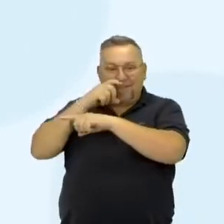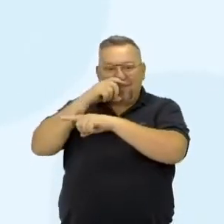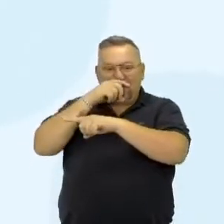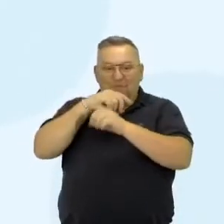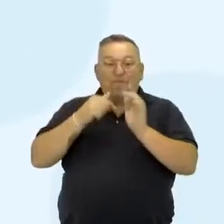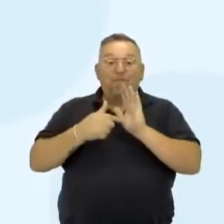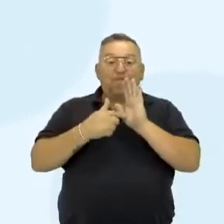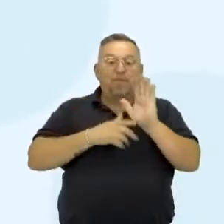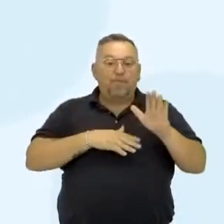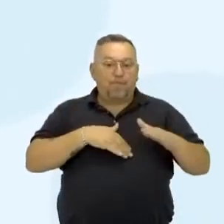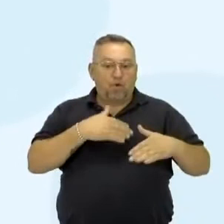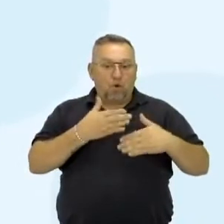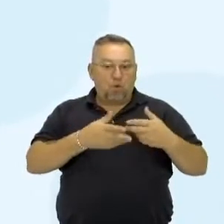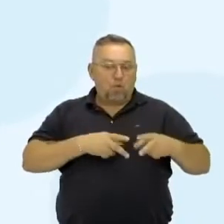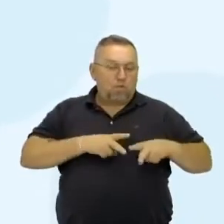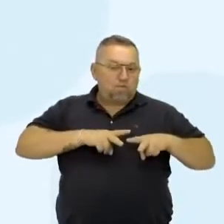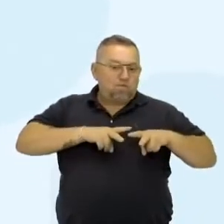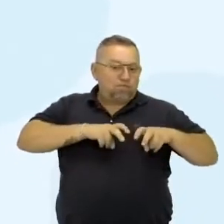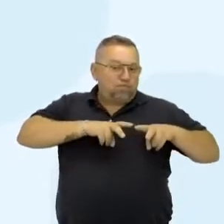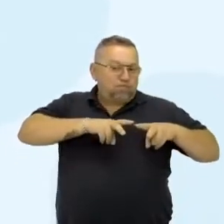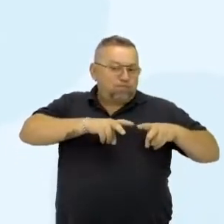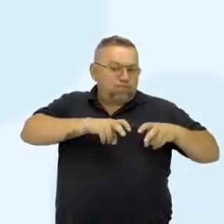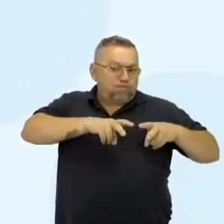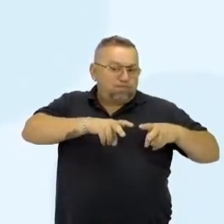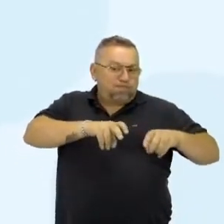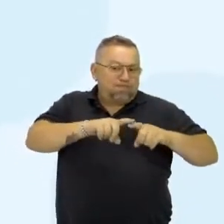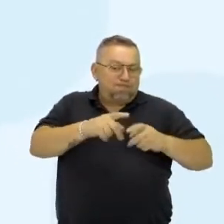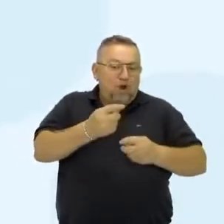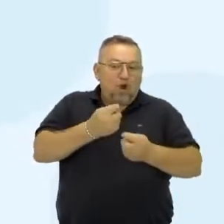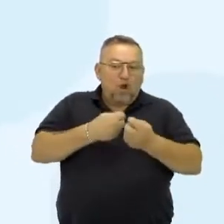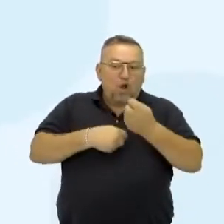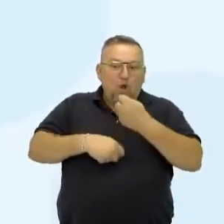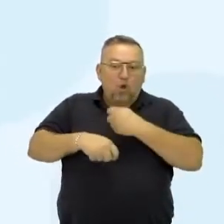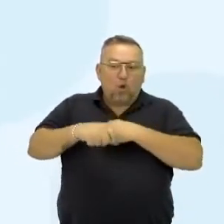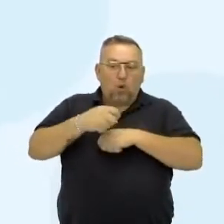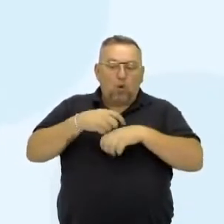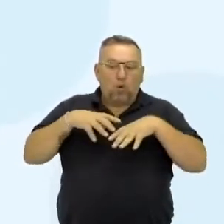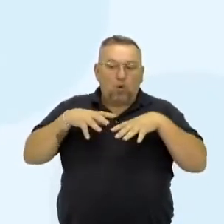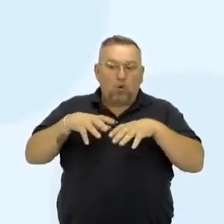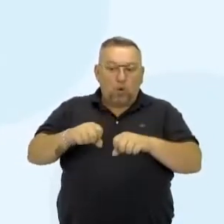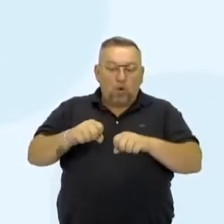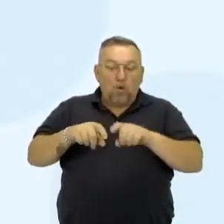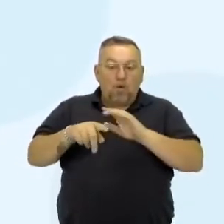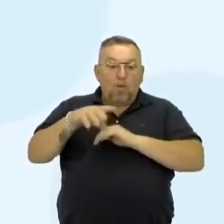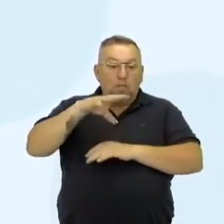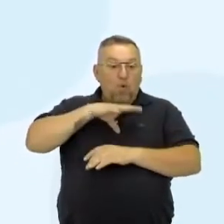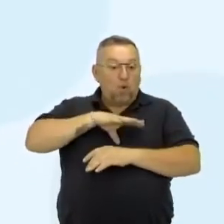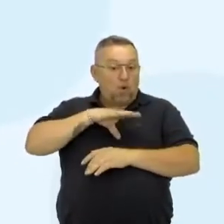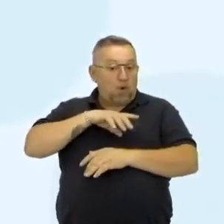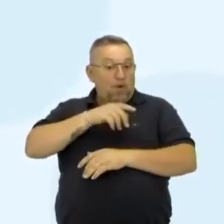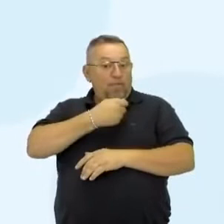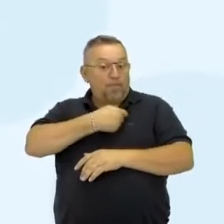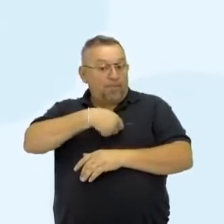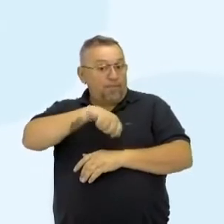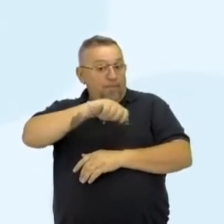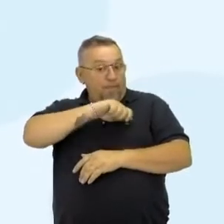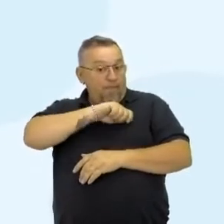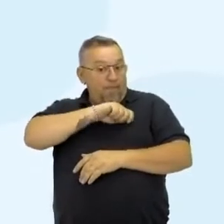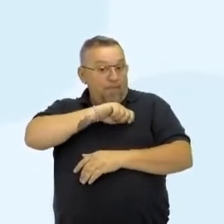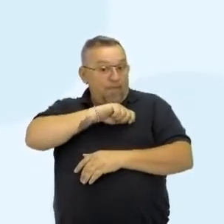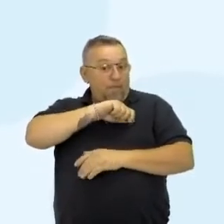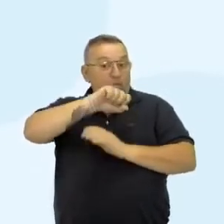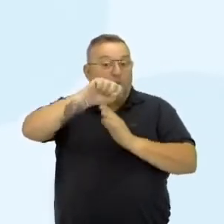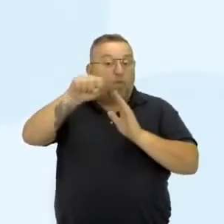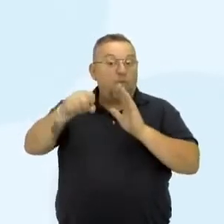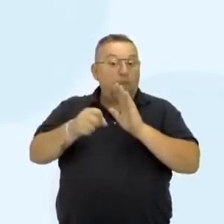o processo de exploração econômica das colônias portuguesa e espanhola na